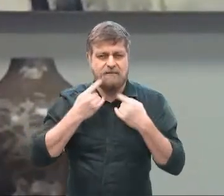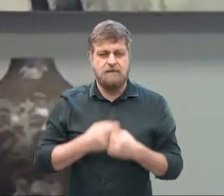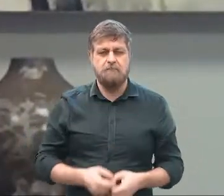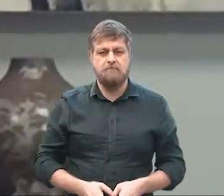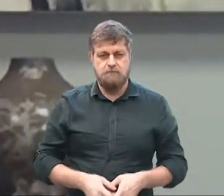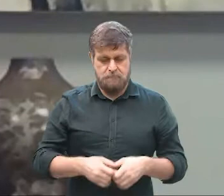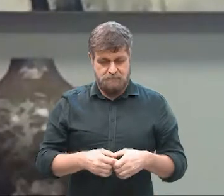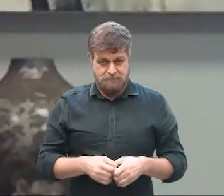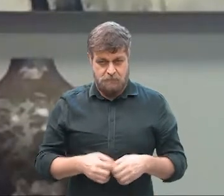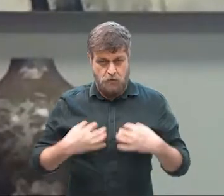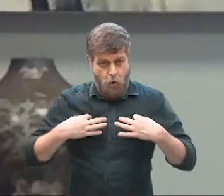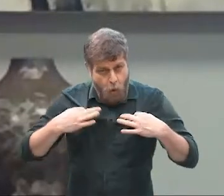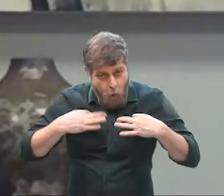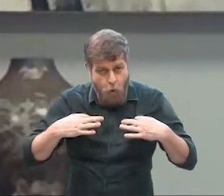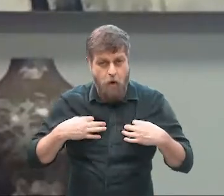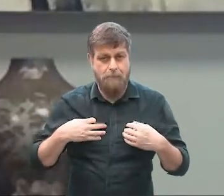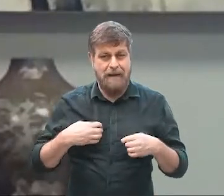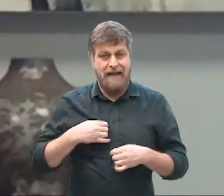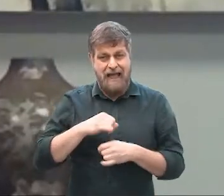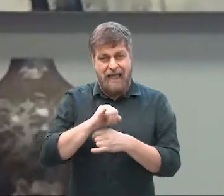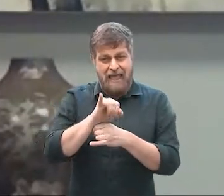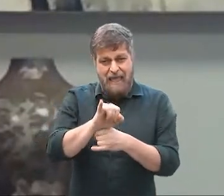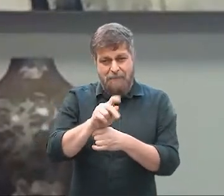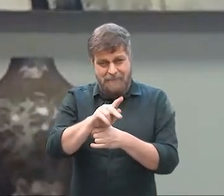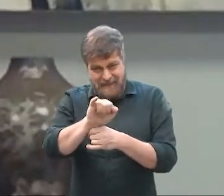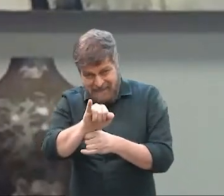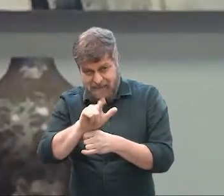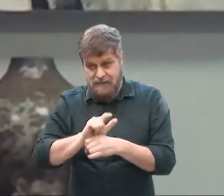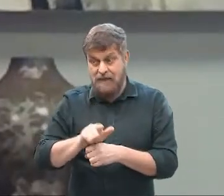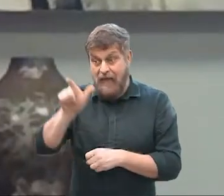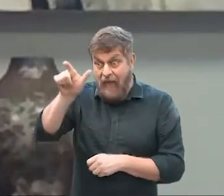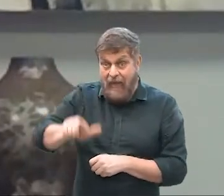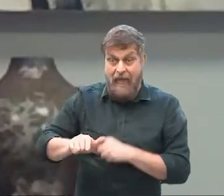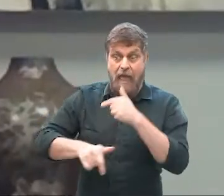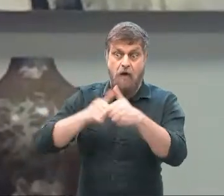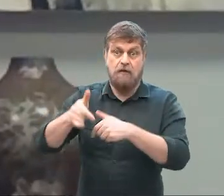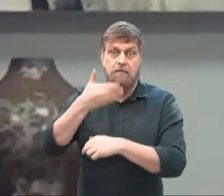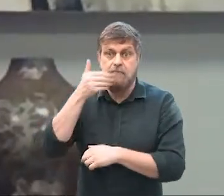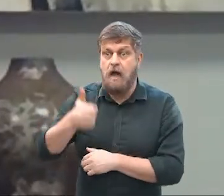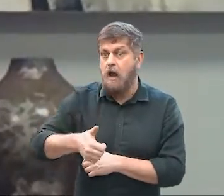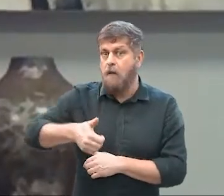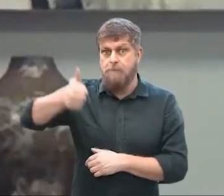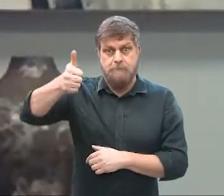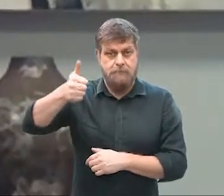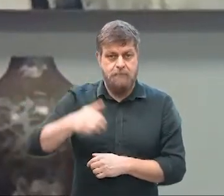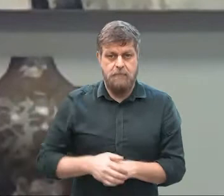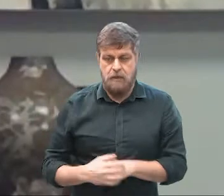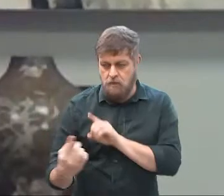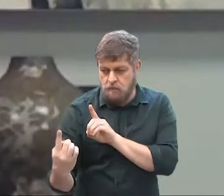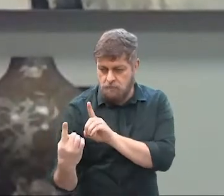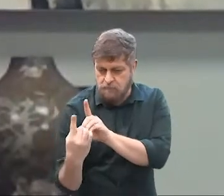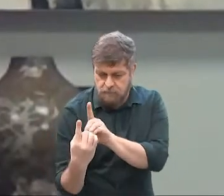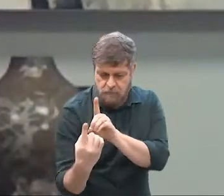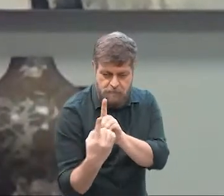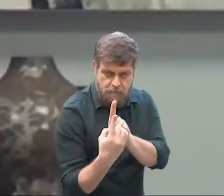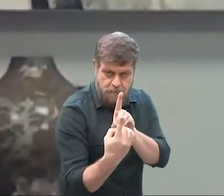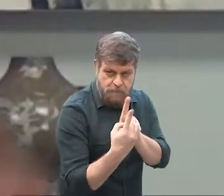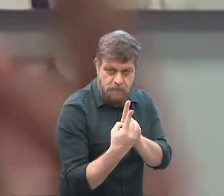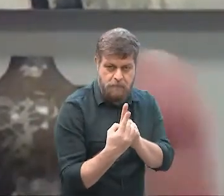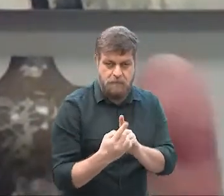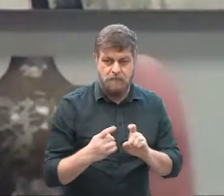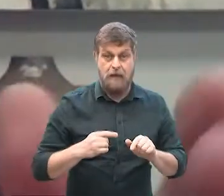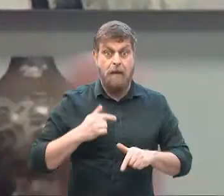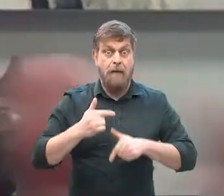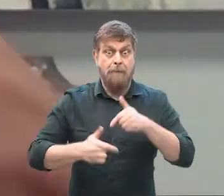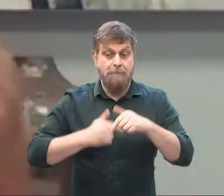equipamentos, ela poderia oferecer um melhor serviço ao paciente, ao